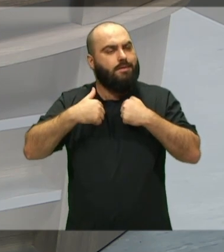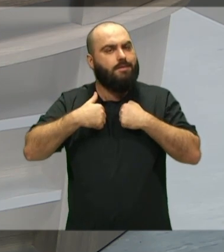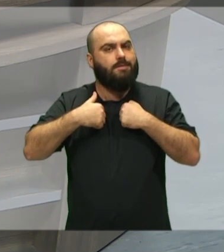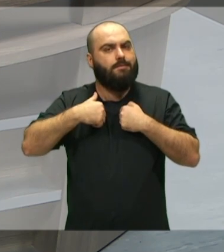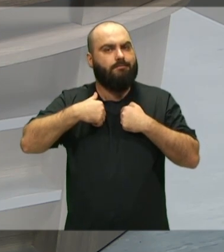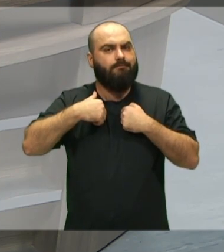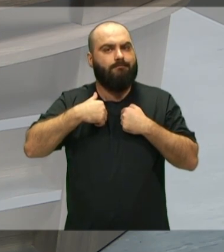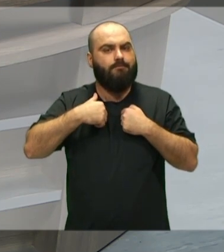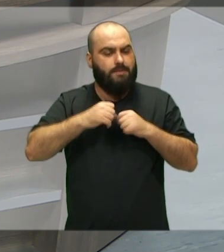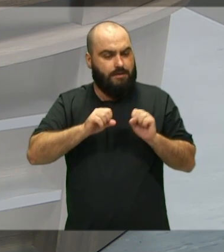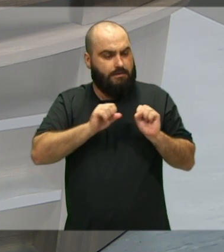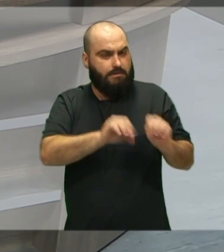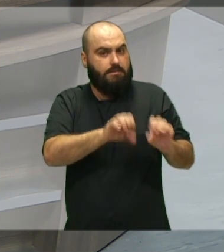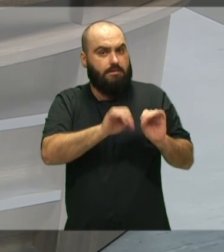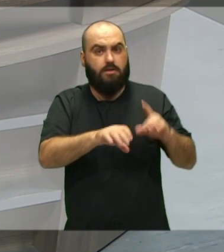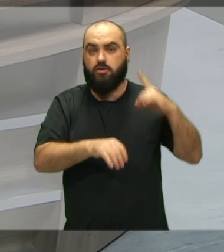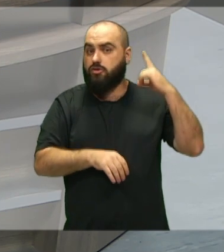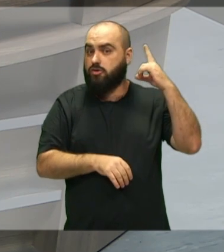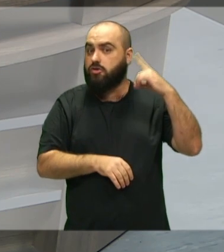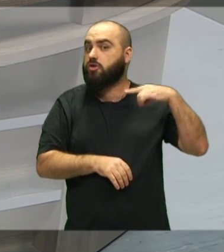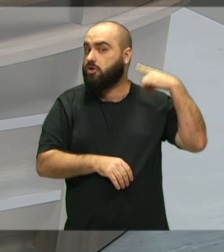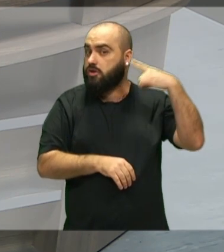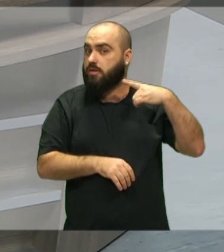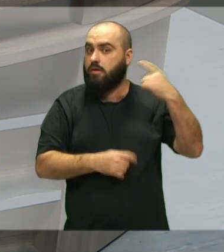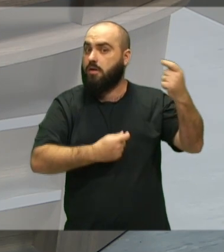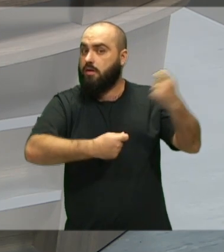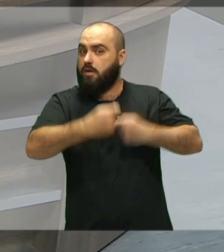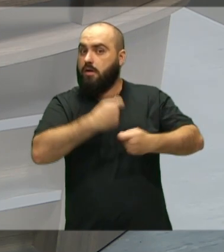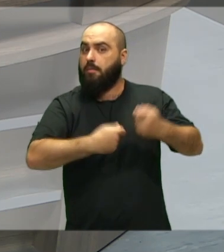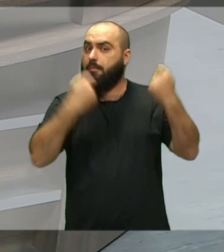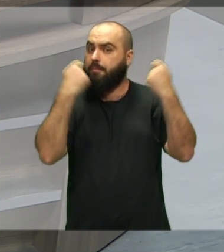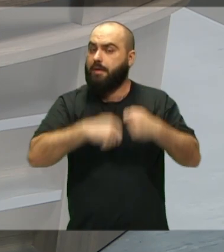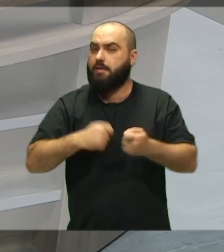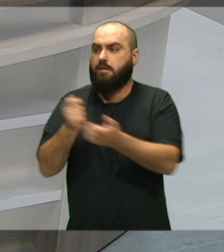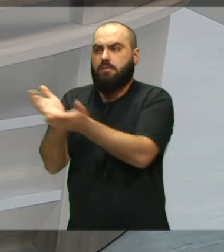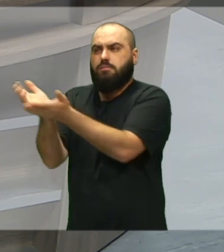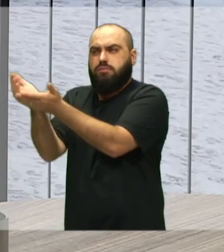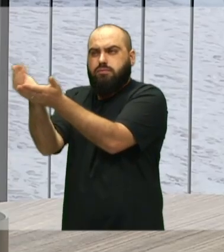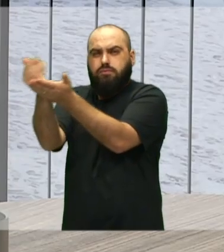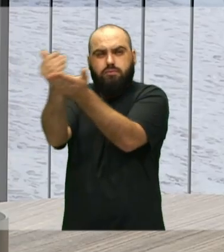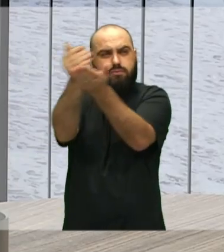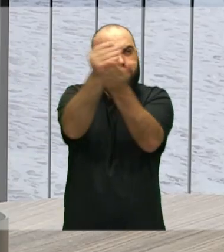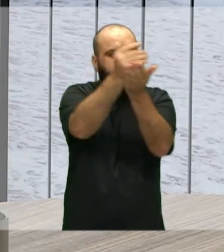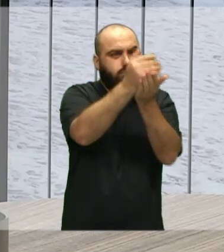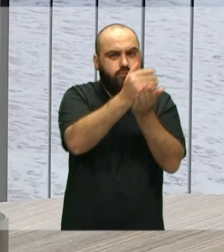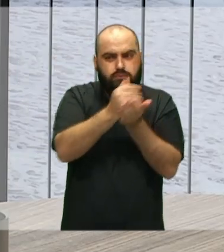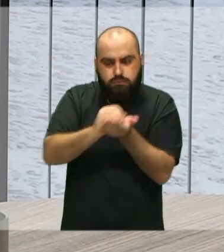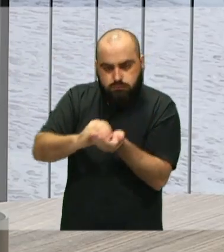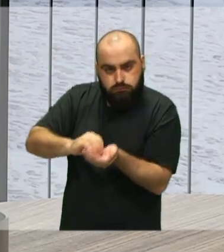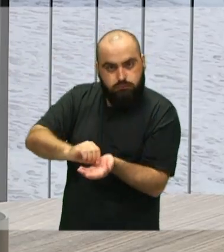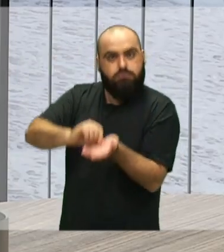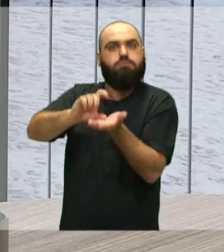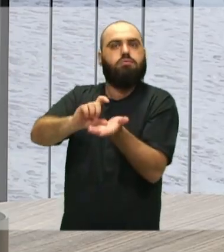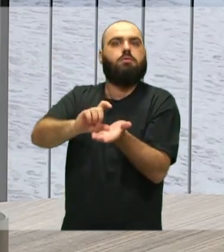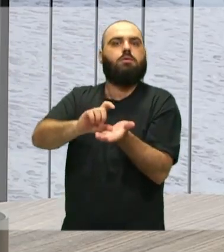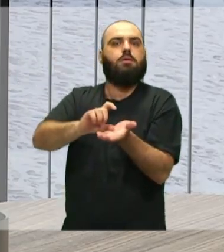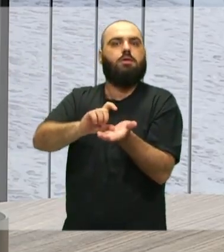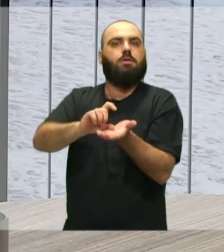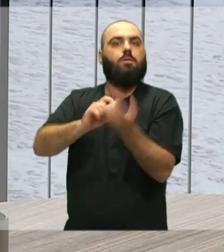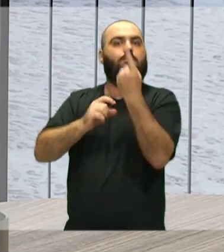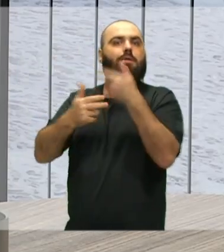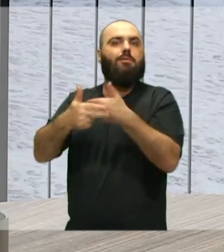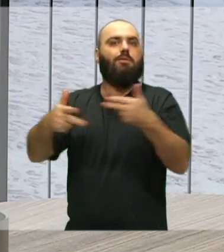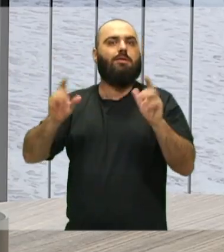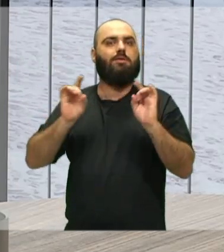vai lecionar direito administrativo, de ter algo compilado, de ter algo junto, de ter algo concatenado, né? E nisso a gente fez